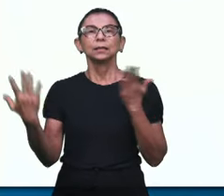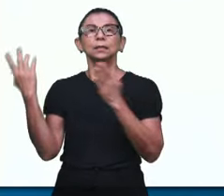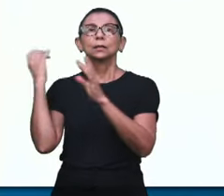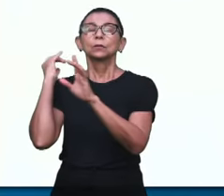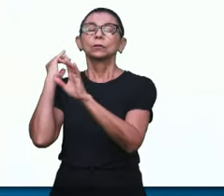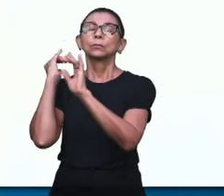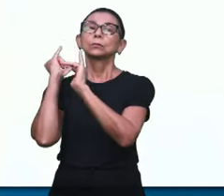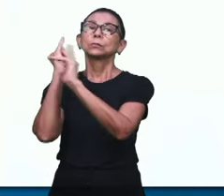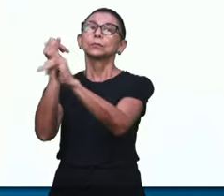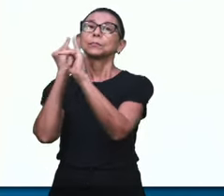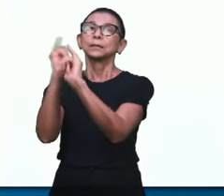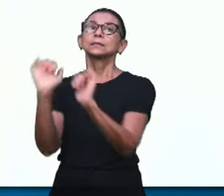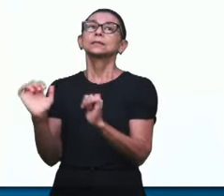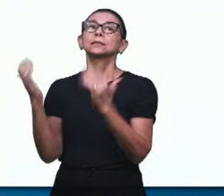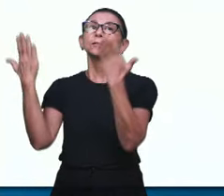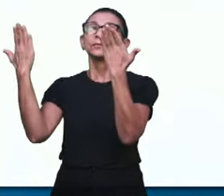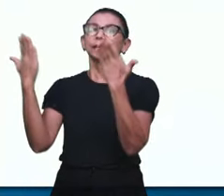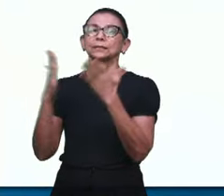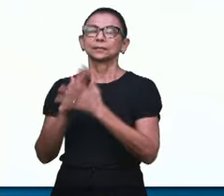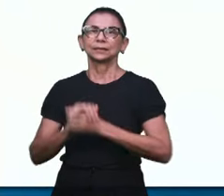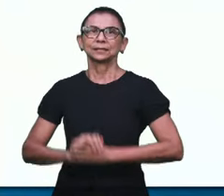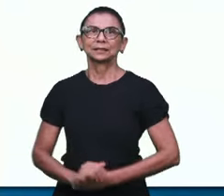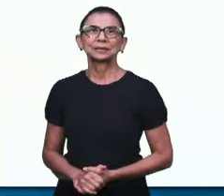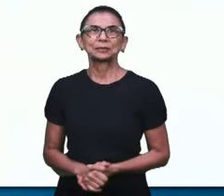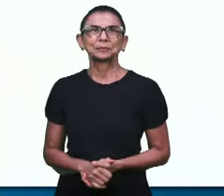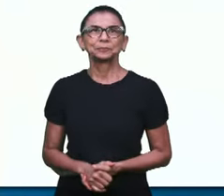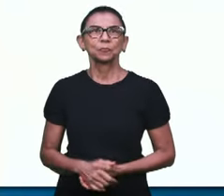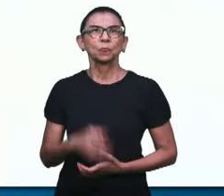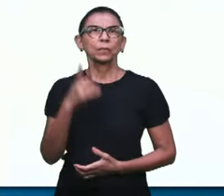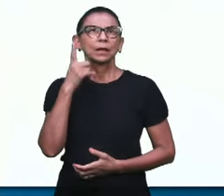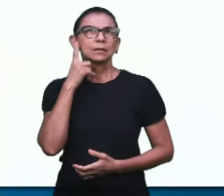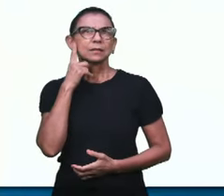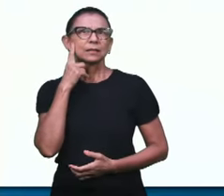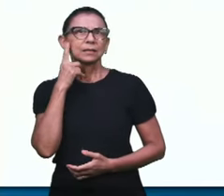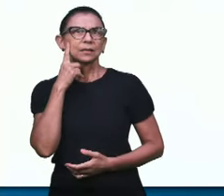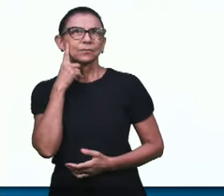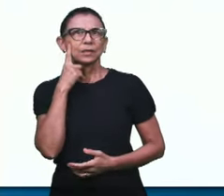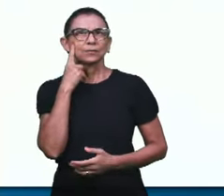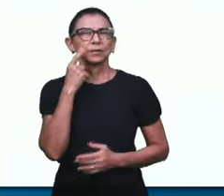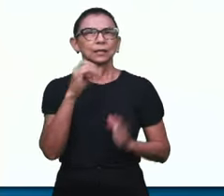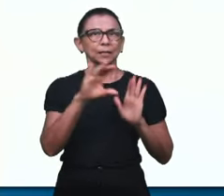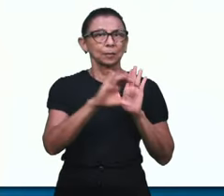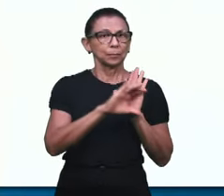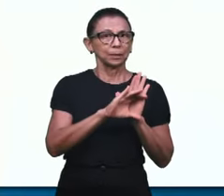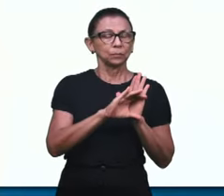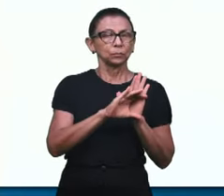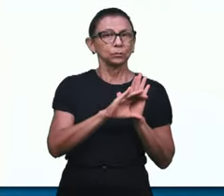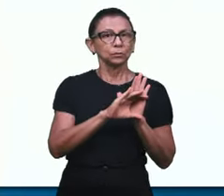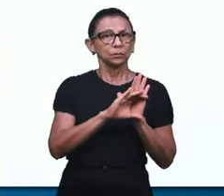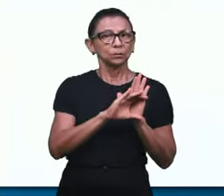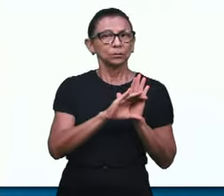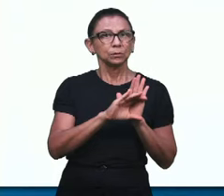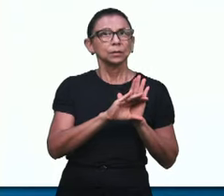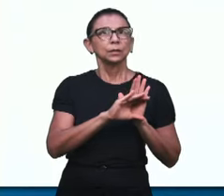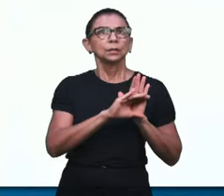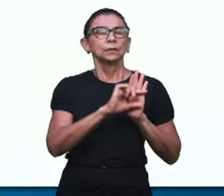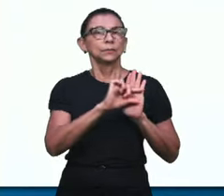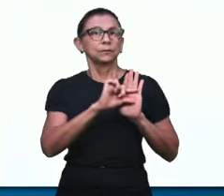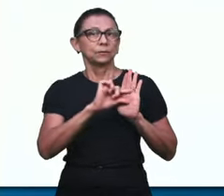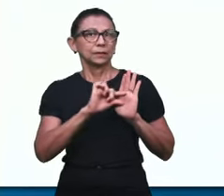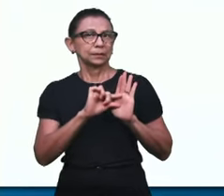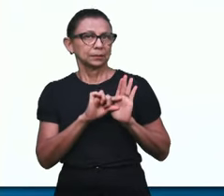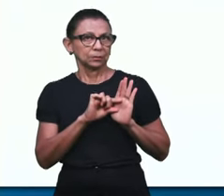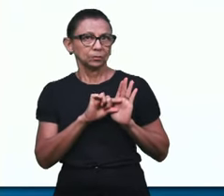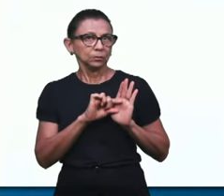vai ver a expressão do verso e associar com as expressões e os textos utilizados no Trombetas